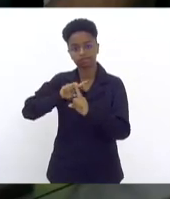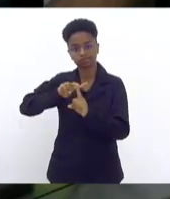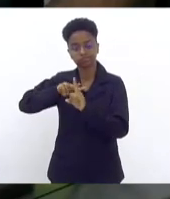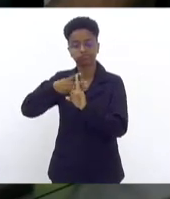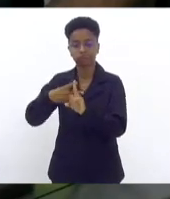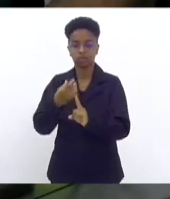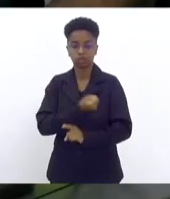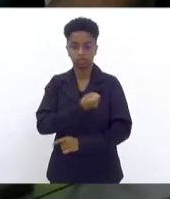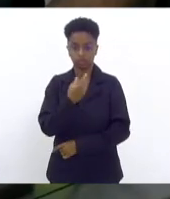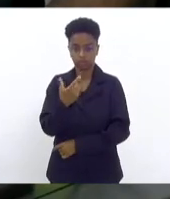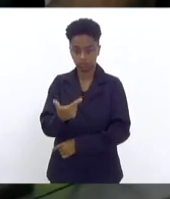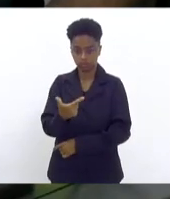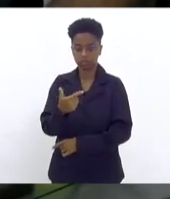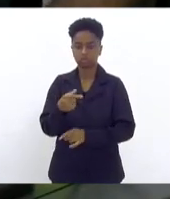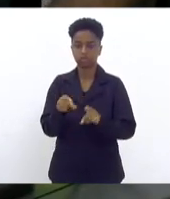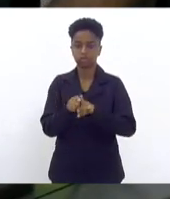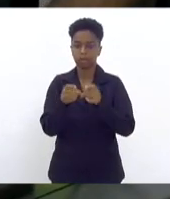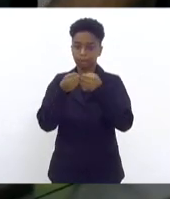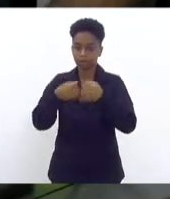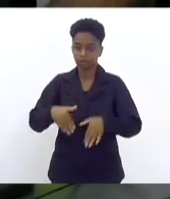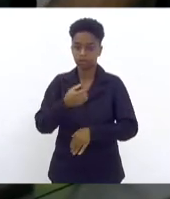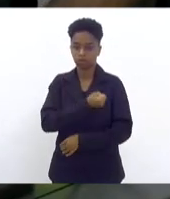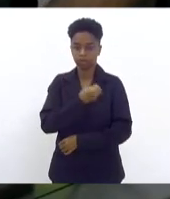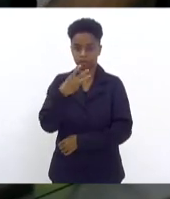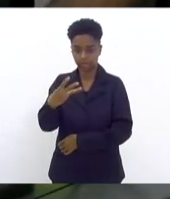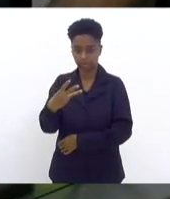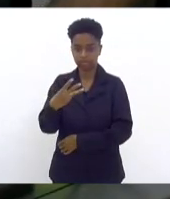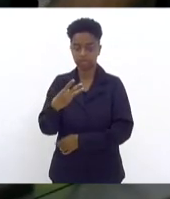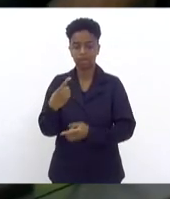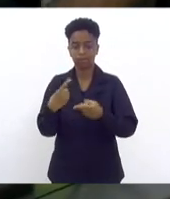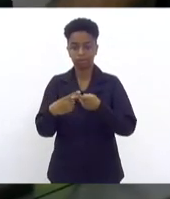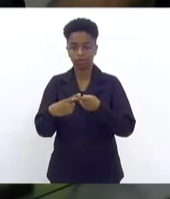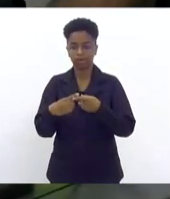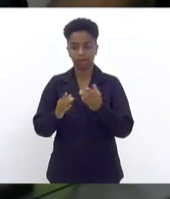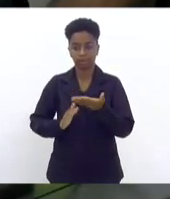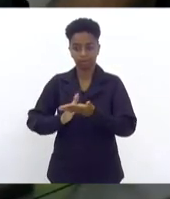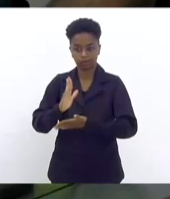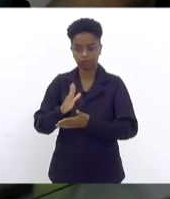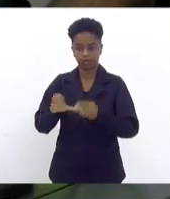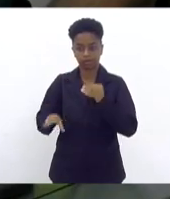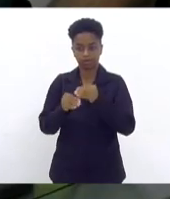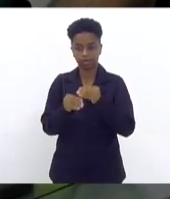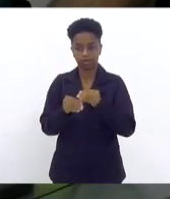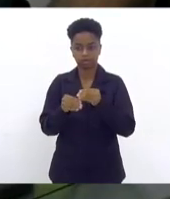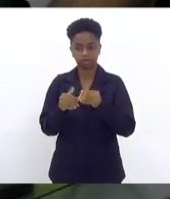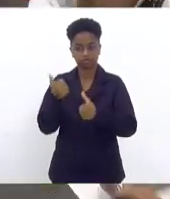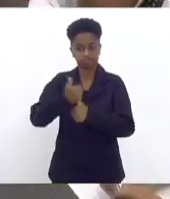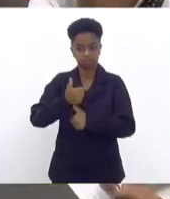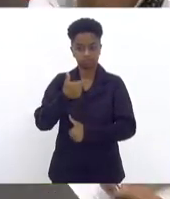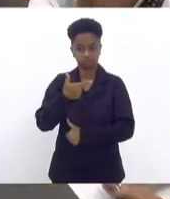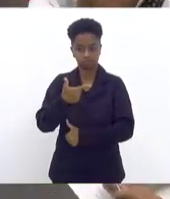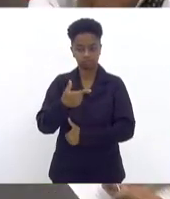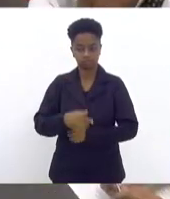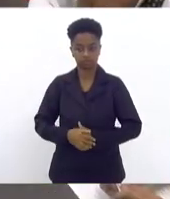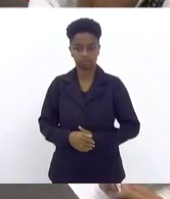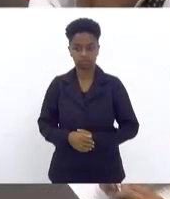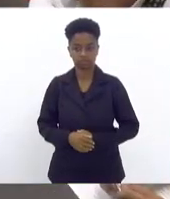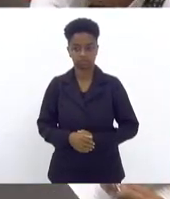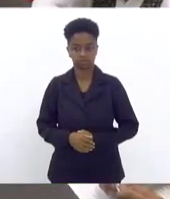2, prejudicada à emenda número 3 pela aprovação da subemenda aditiva da emenda 2.